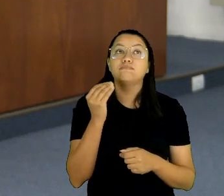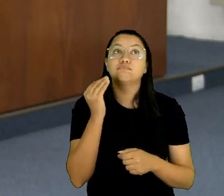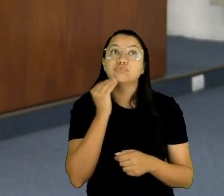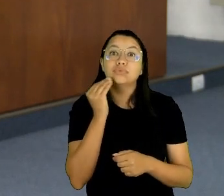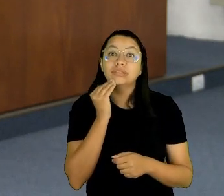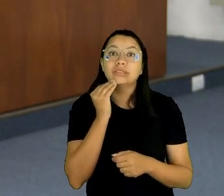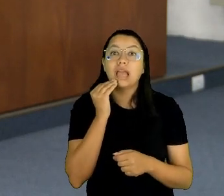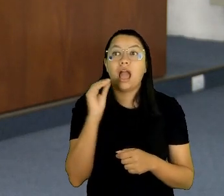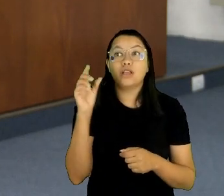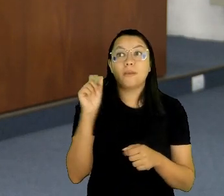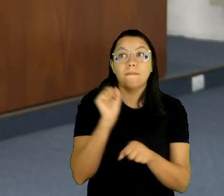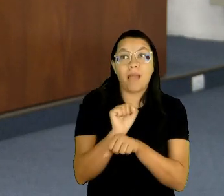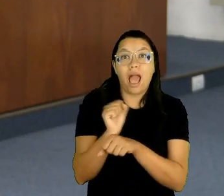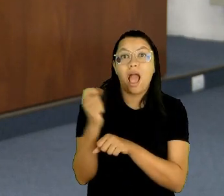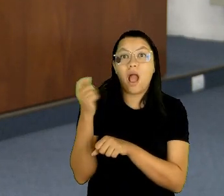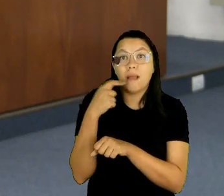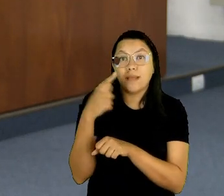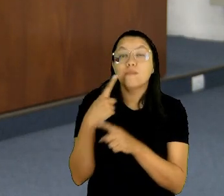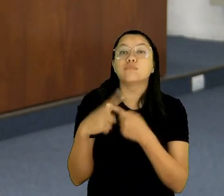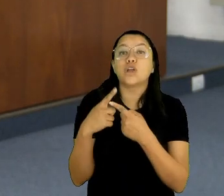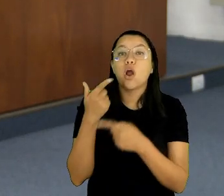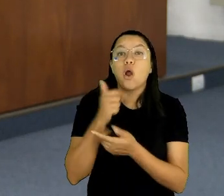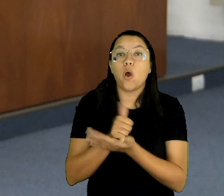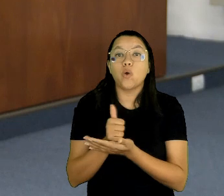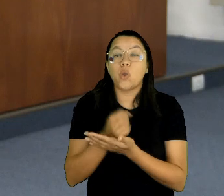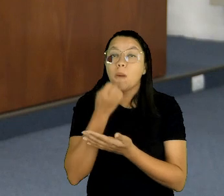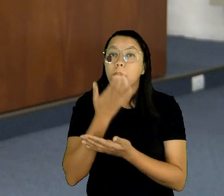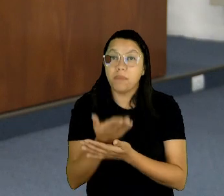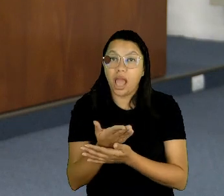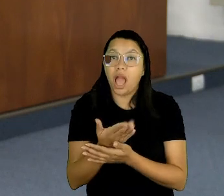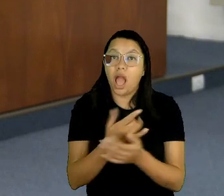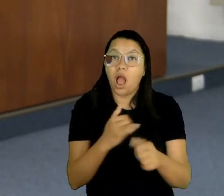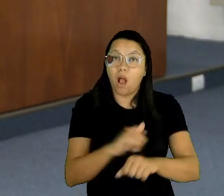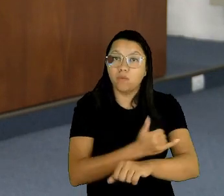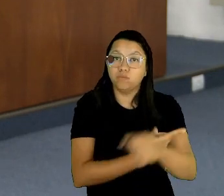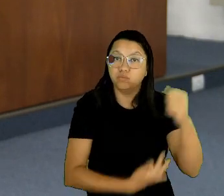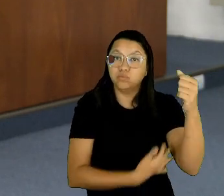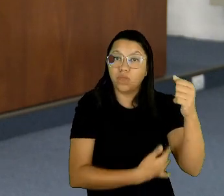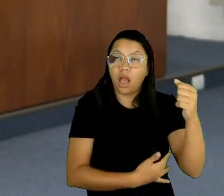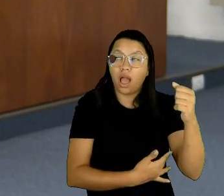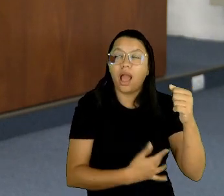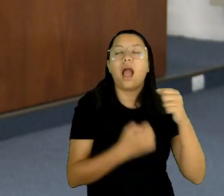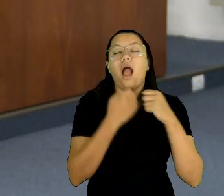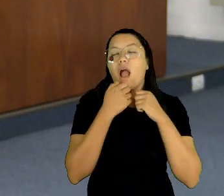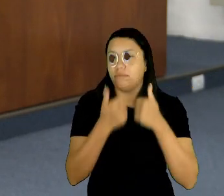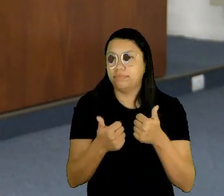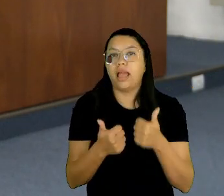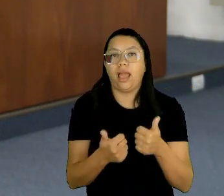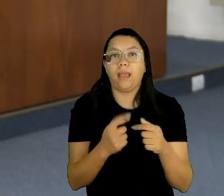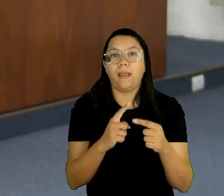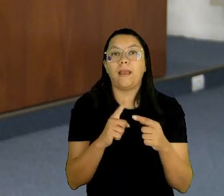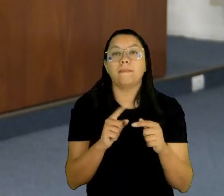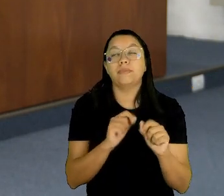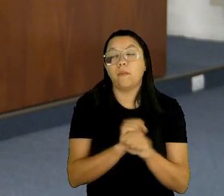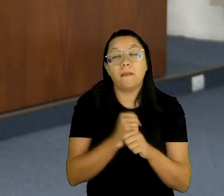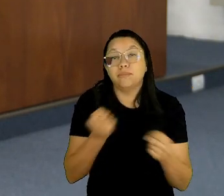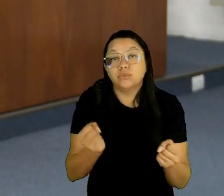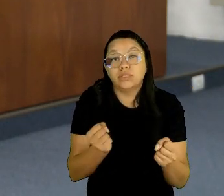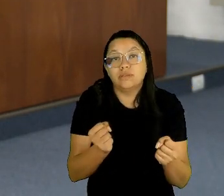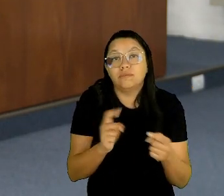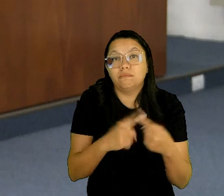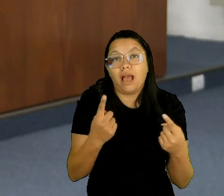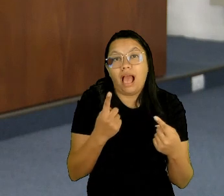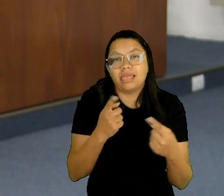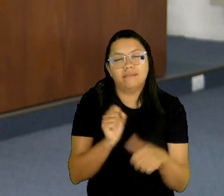de parar o remédio e ter que, porque controlou muito bem o colesterol com mudança de estilo de vida, não é impossível, mas não é o